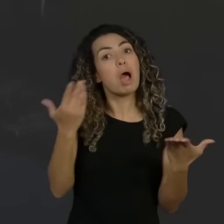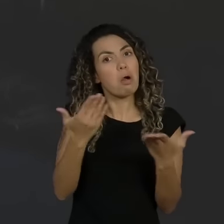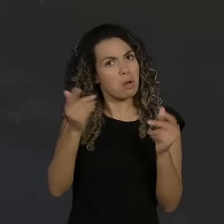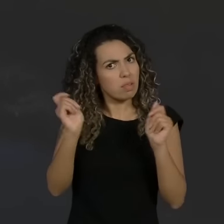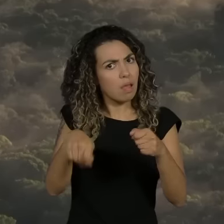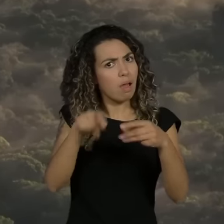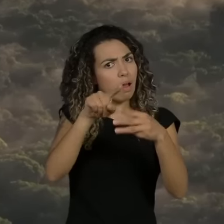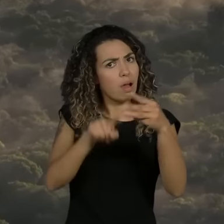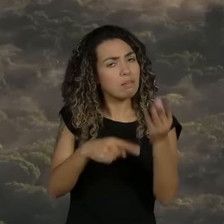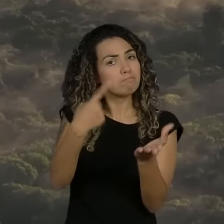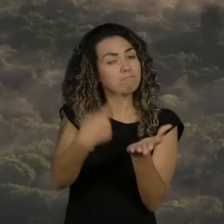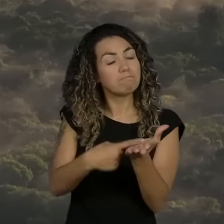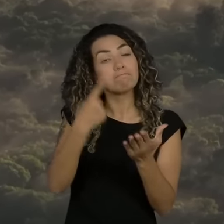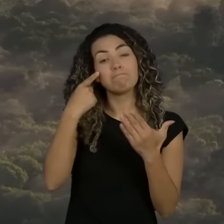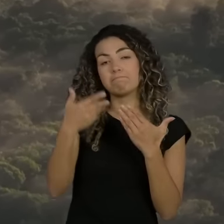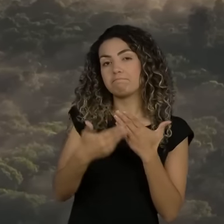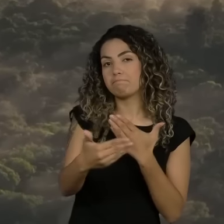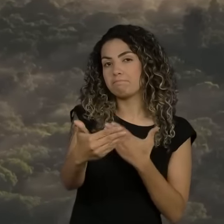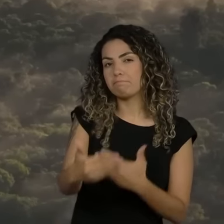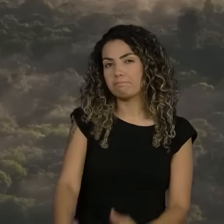isso.